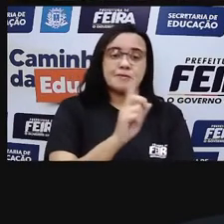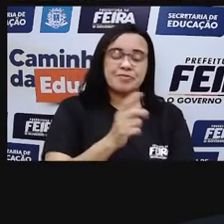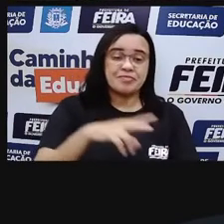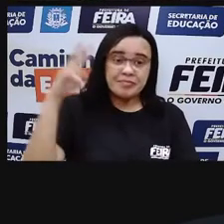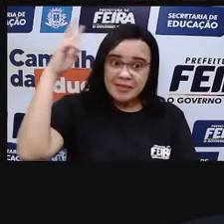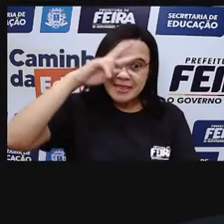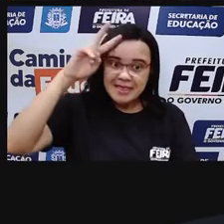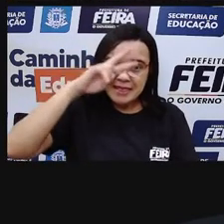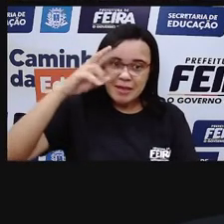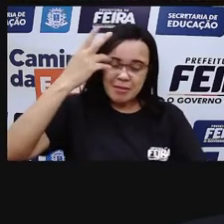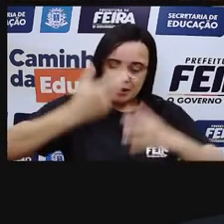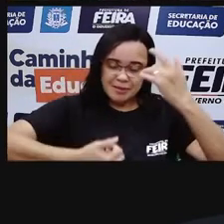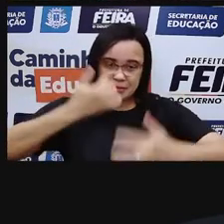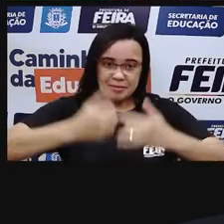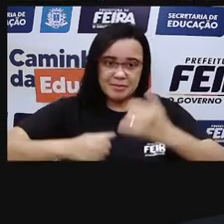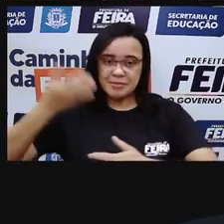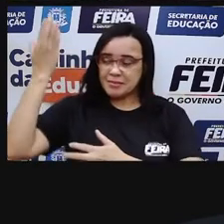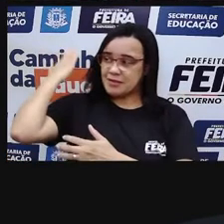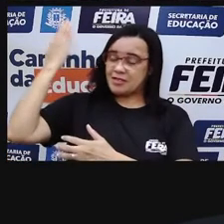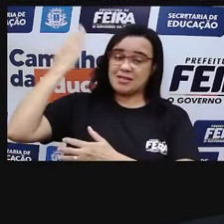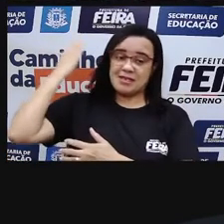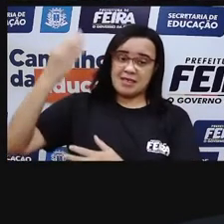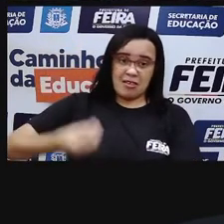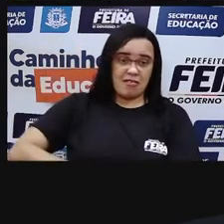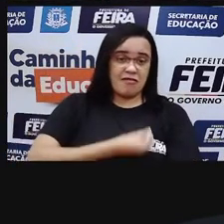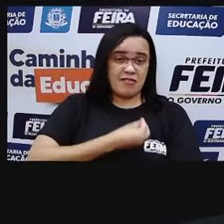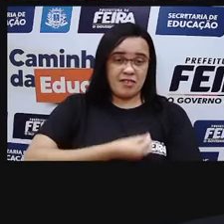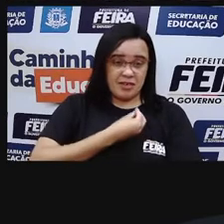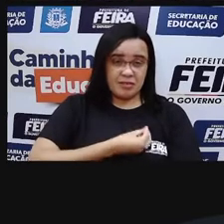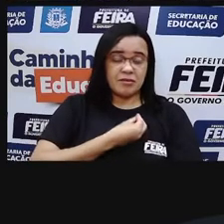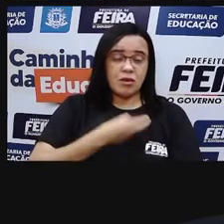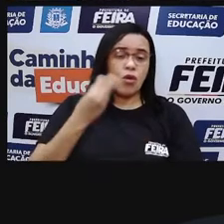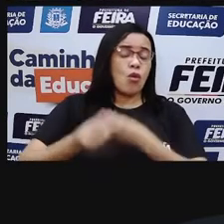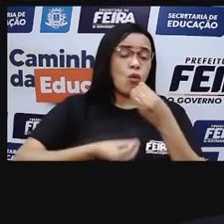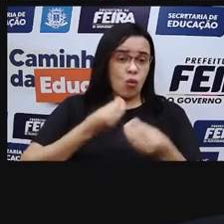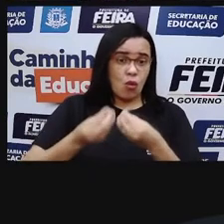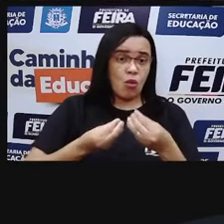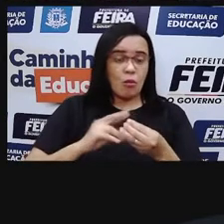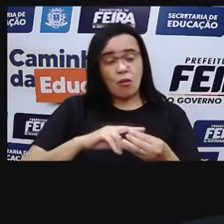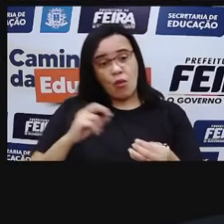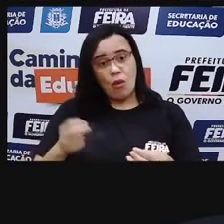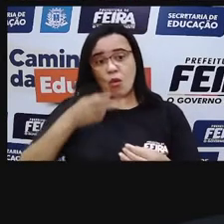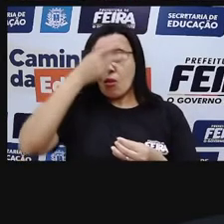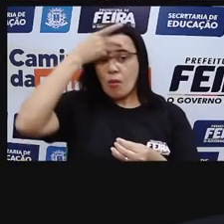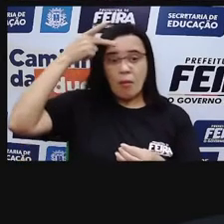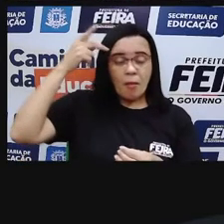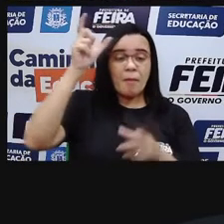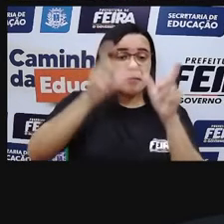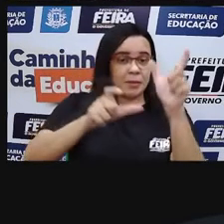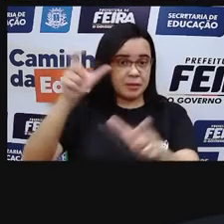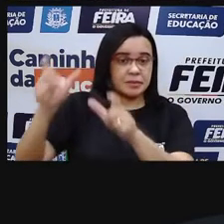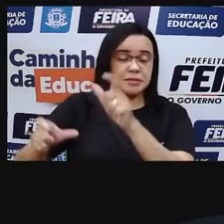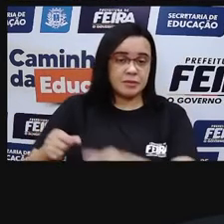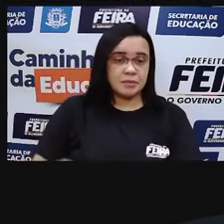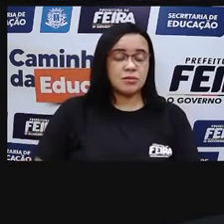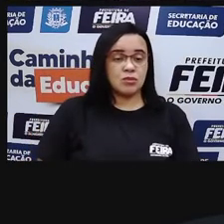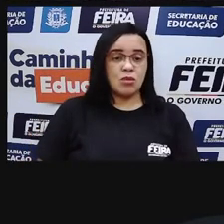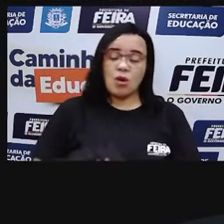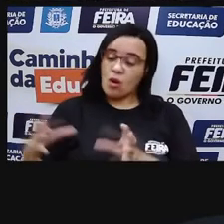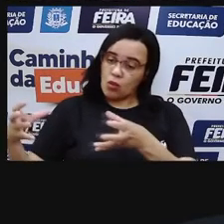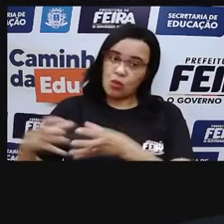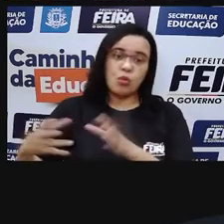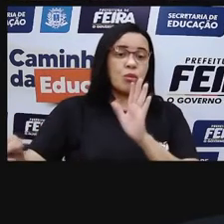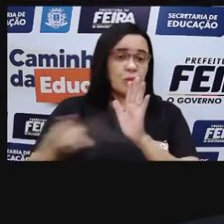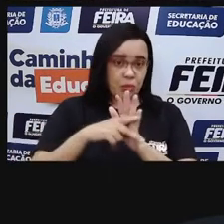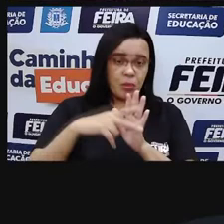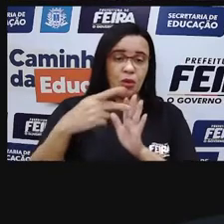seres vivos, né? Por exemplo, nós, seres humanos, nós somos uma mesma espécie, Homo sapiens, mas nós somos idênticos? Não.